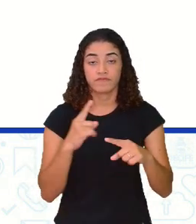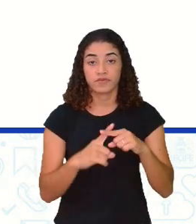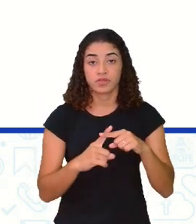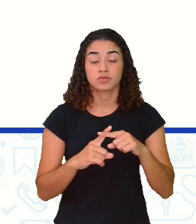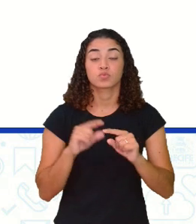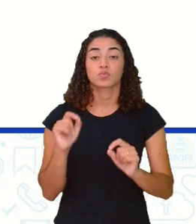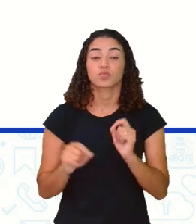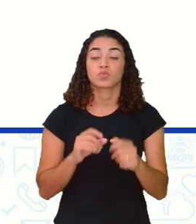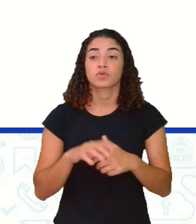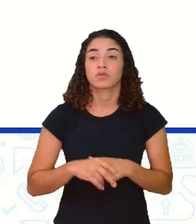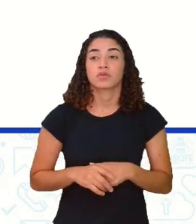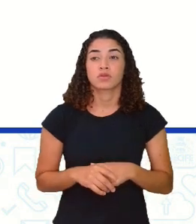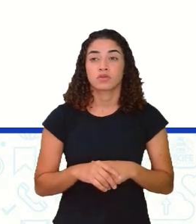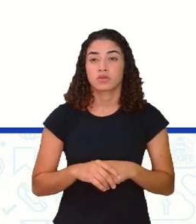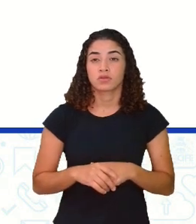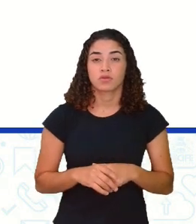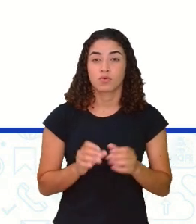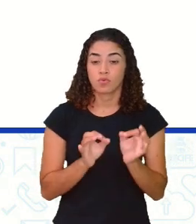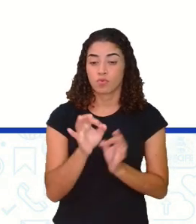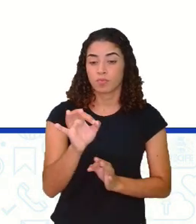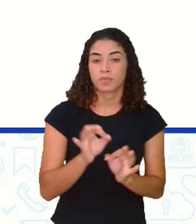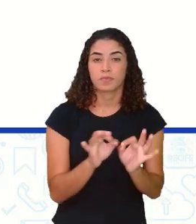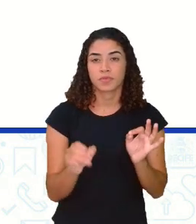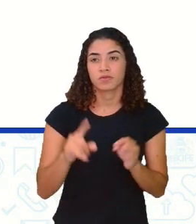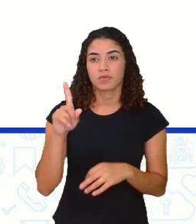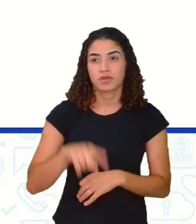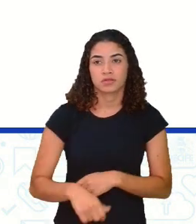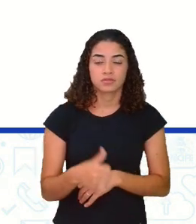vezes esse comprimento que encontramos,